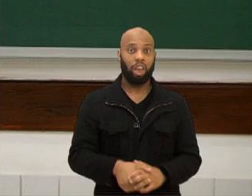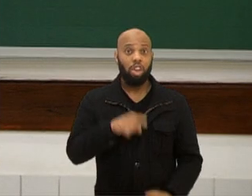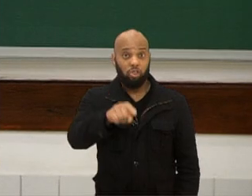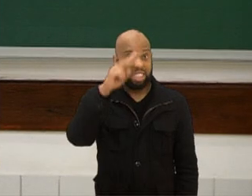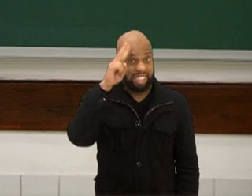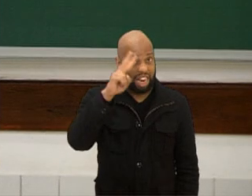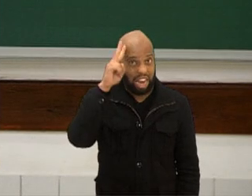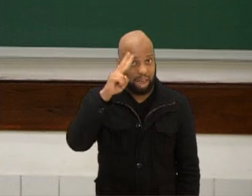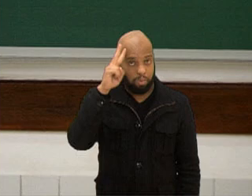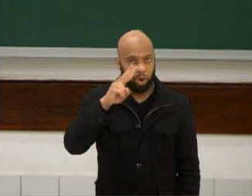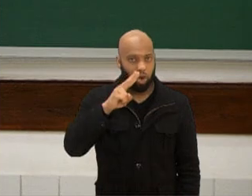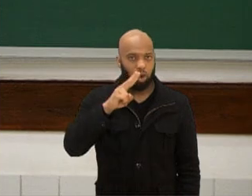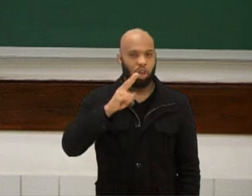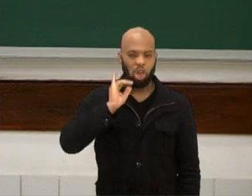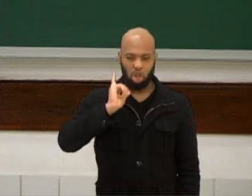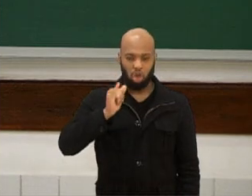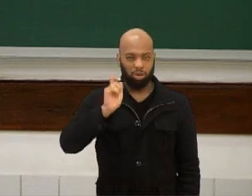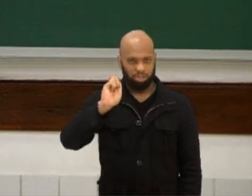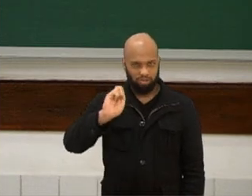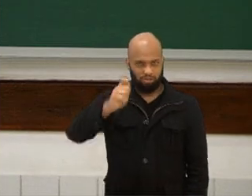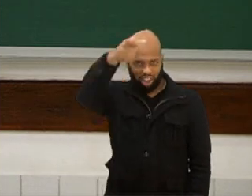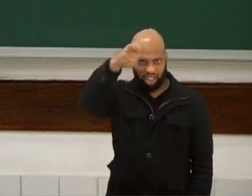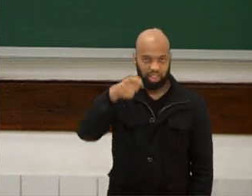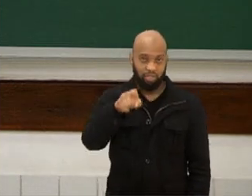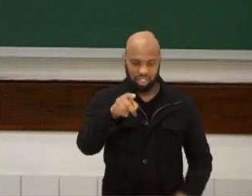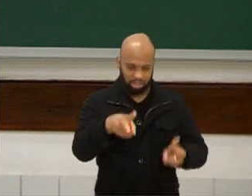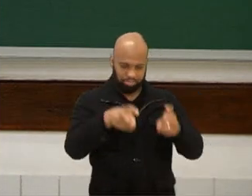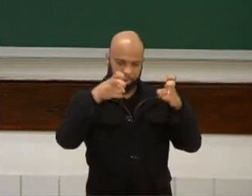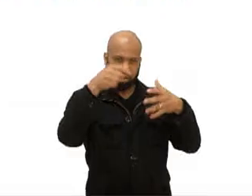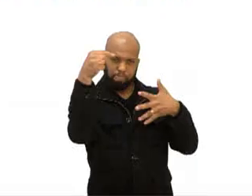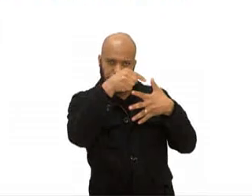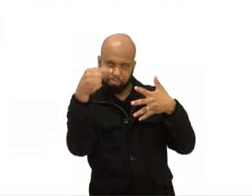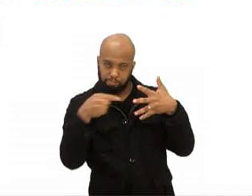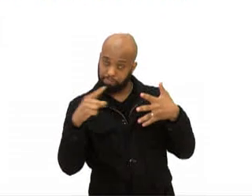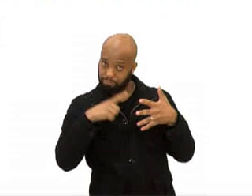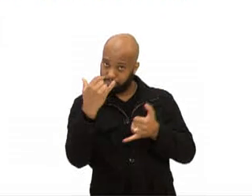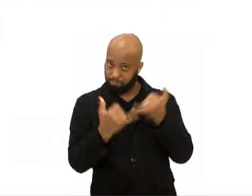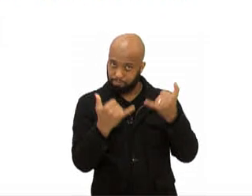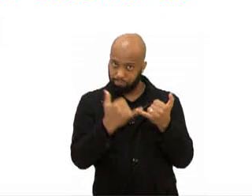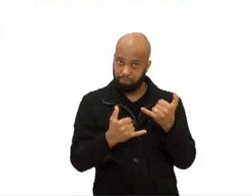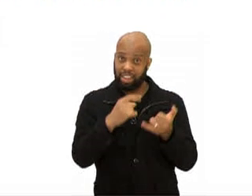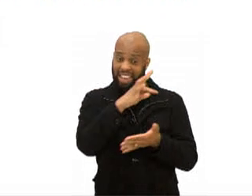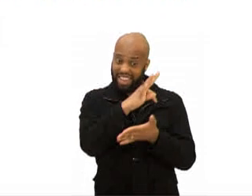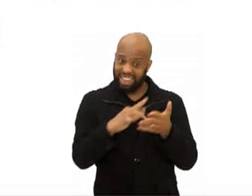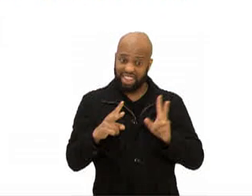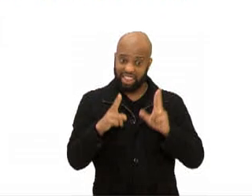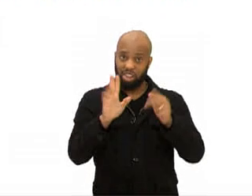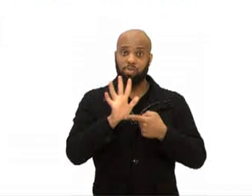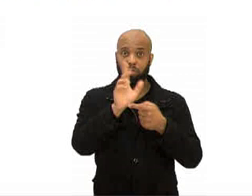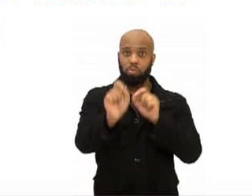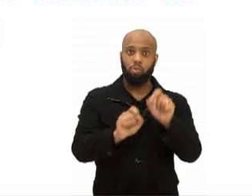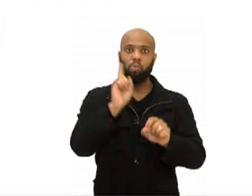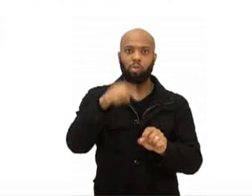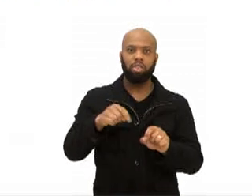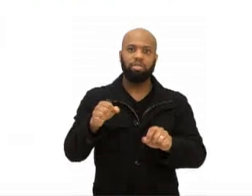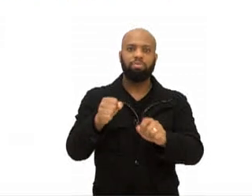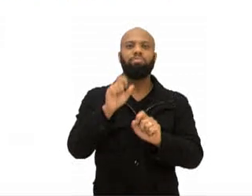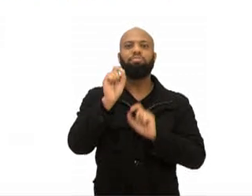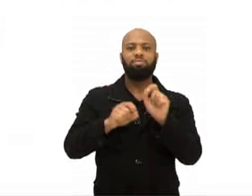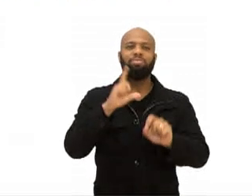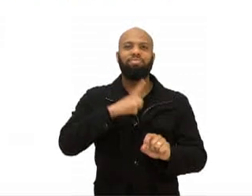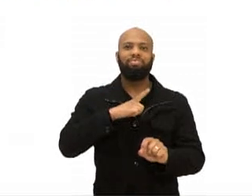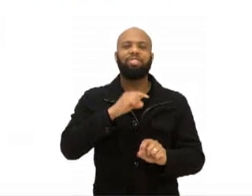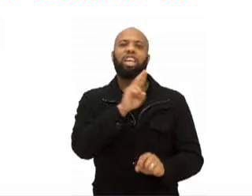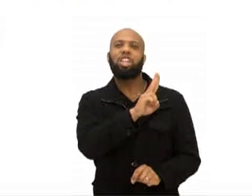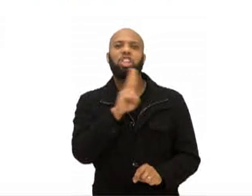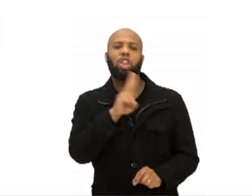Lembraram aí dos contos de fadas? Conseguiram perceber esses elementos? Olha só, o trecho nos remete ao conto Cinderela. A